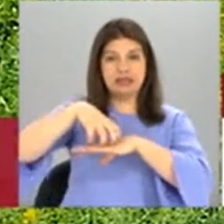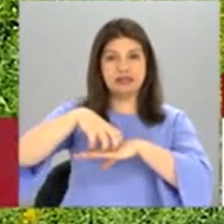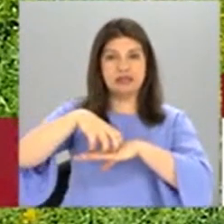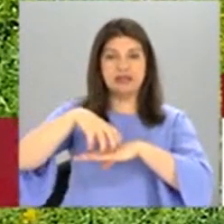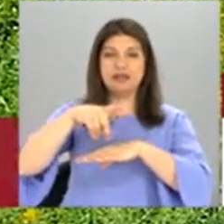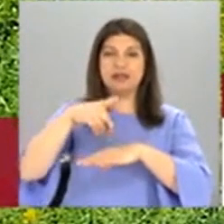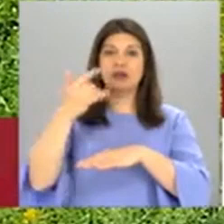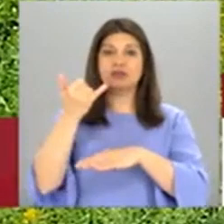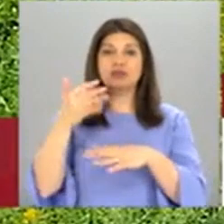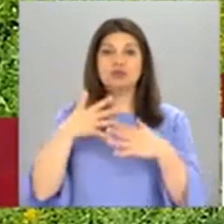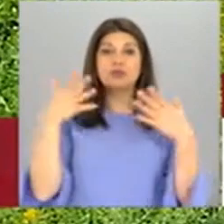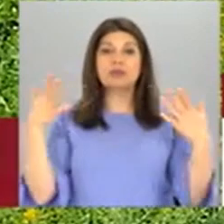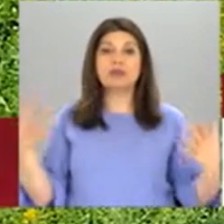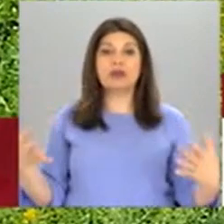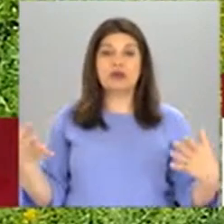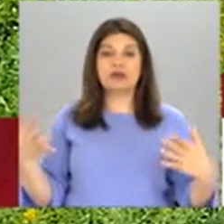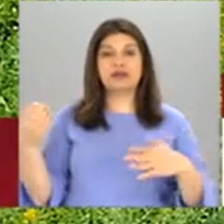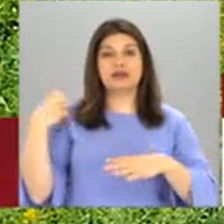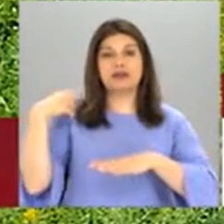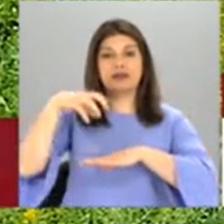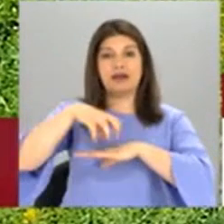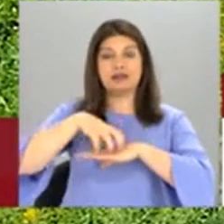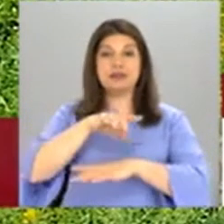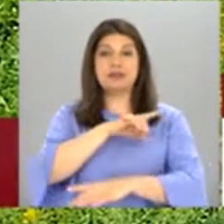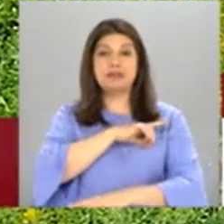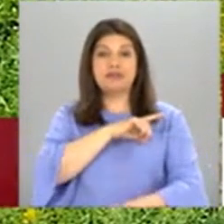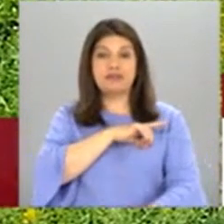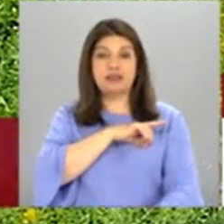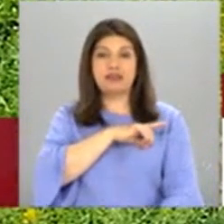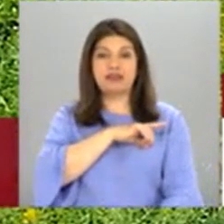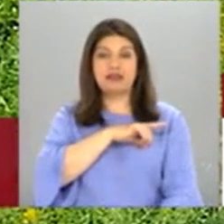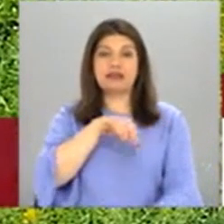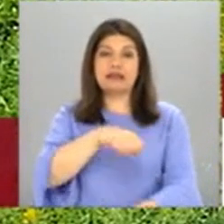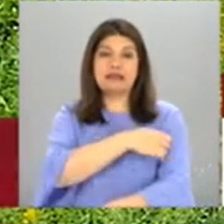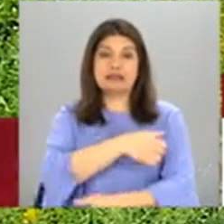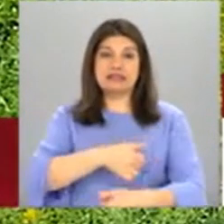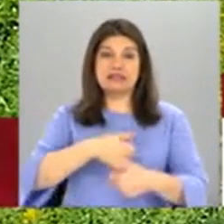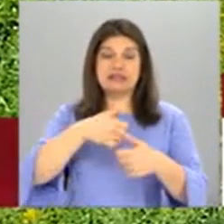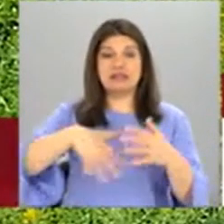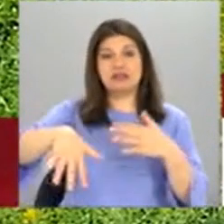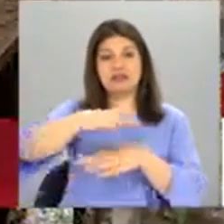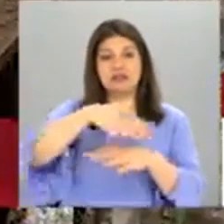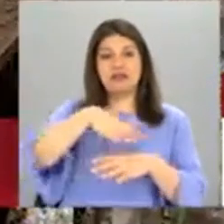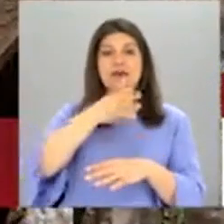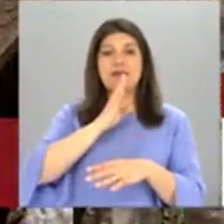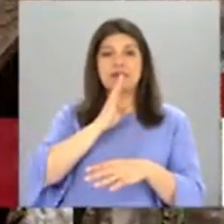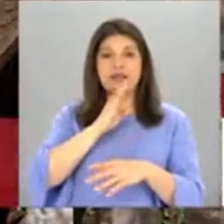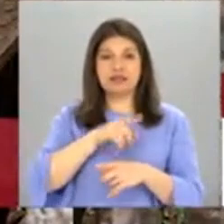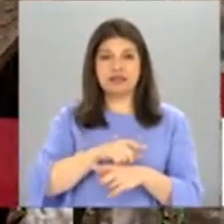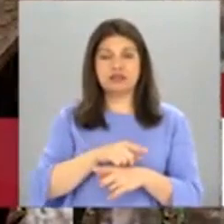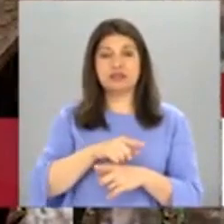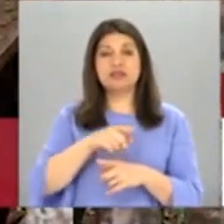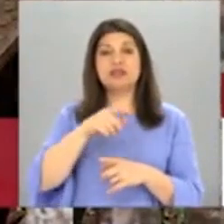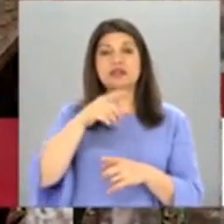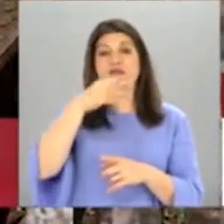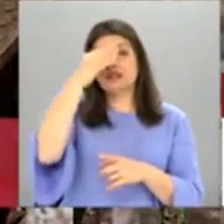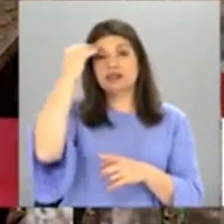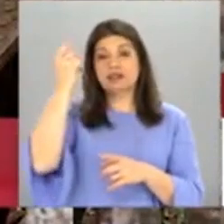maior edificado privado da cidade, portanto do Conselho de Abrantes. E é preciso não esquecer que a